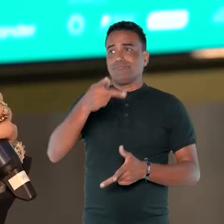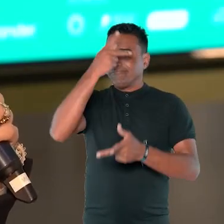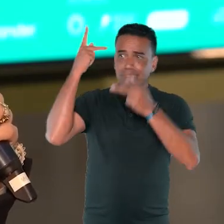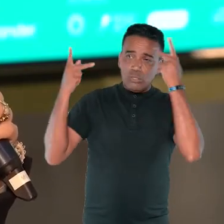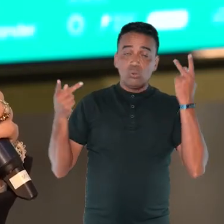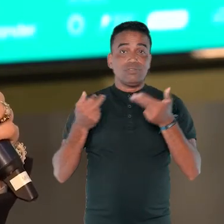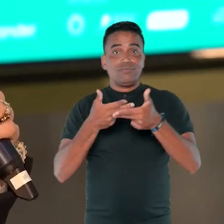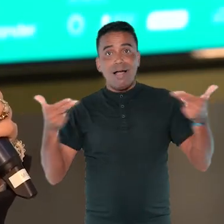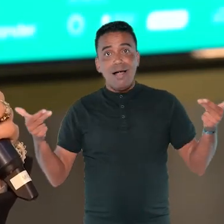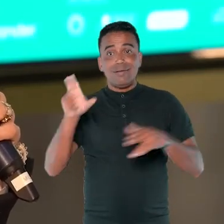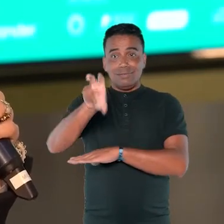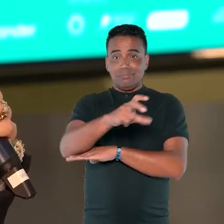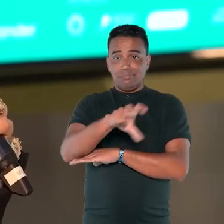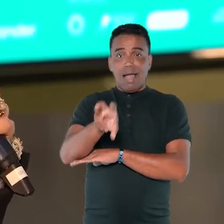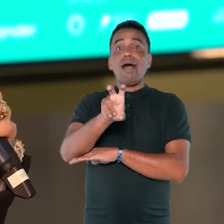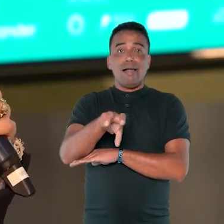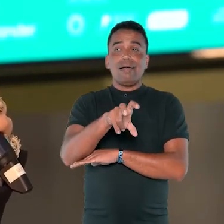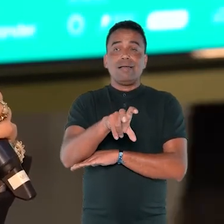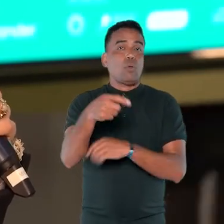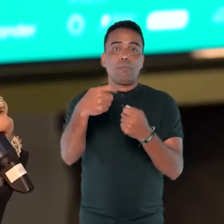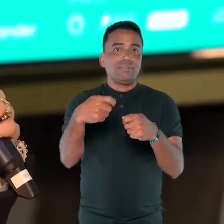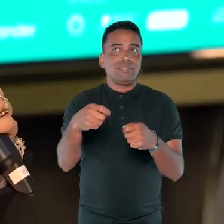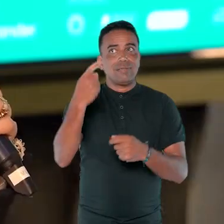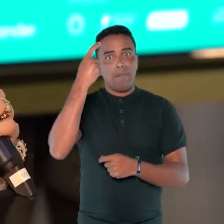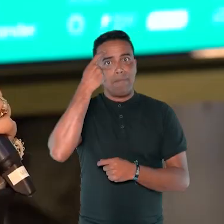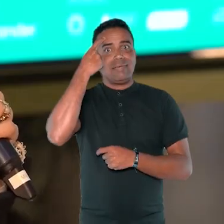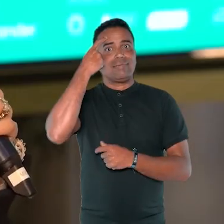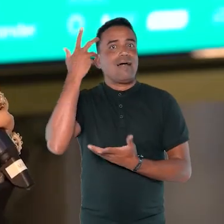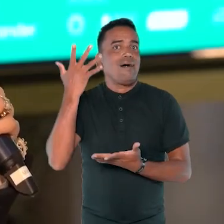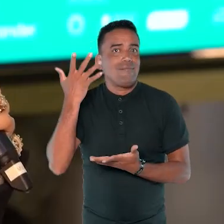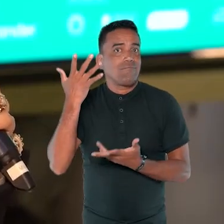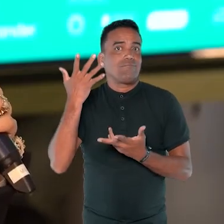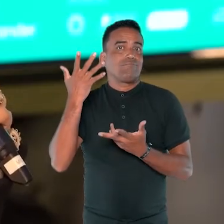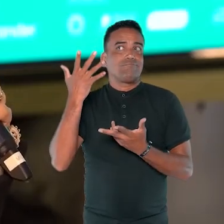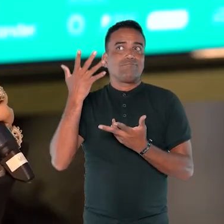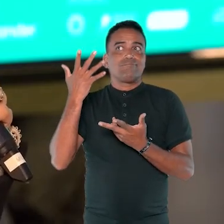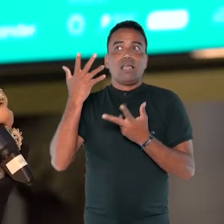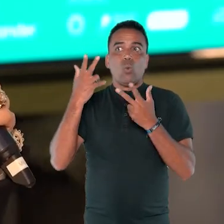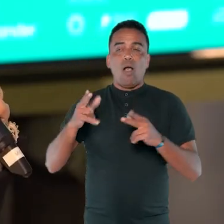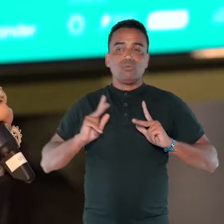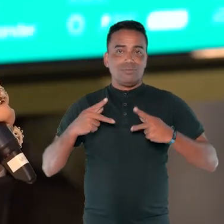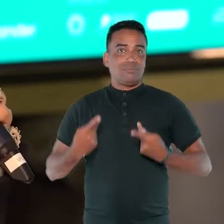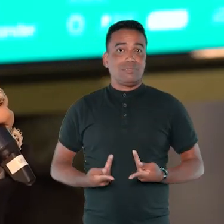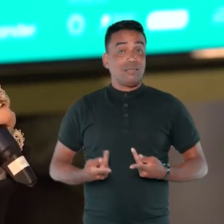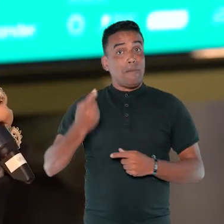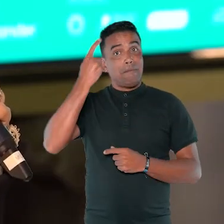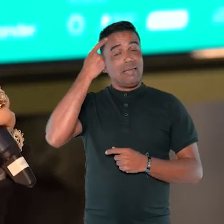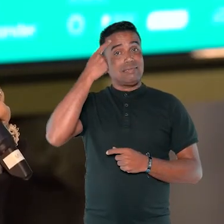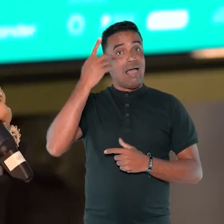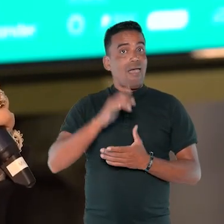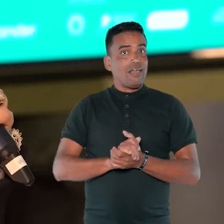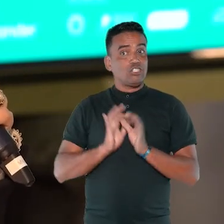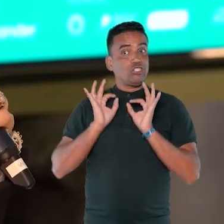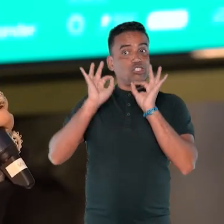tantas máquinas que não precisam nem de pensar como se pensamento e pensar fosse um luxo e